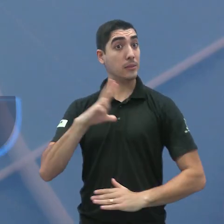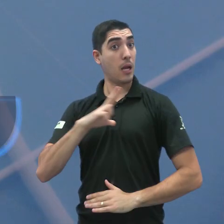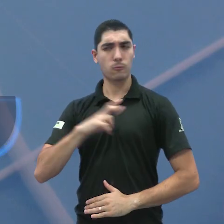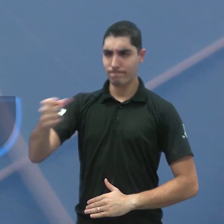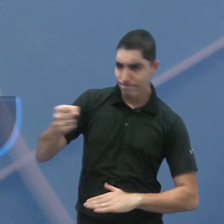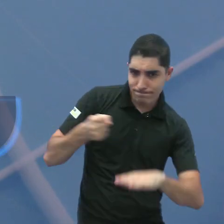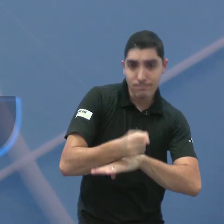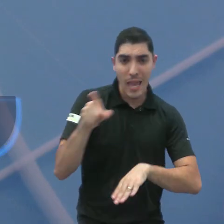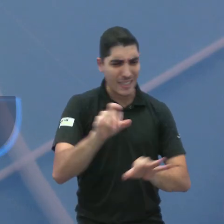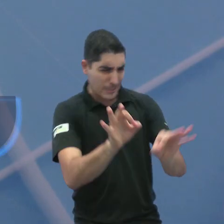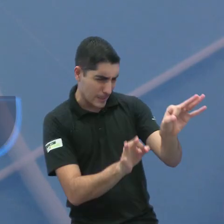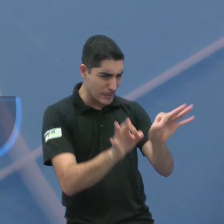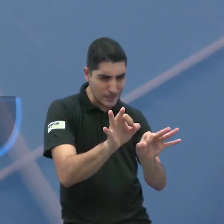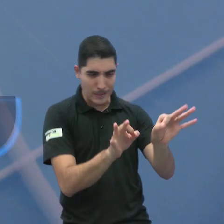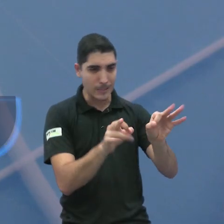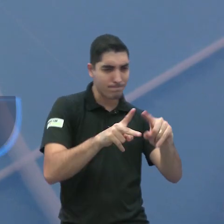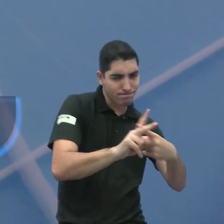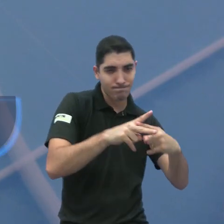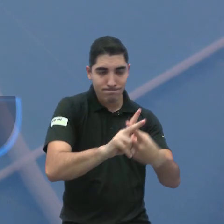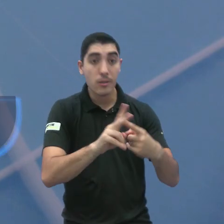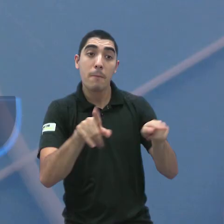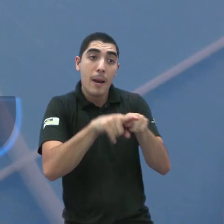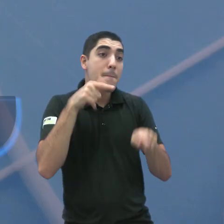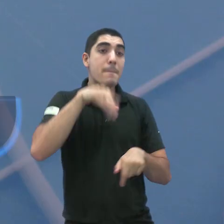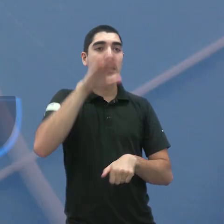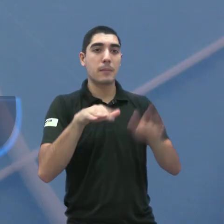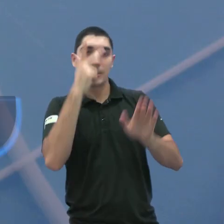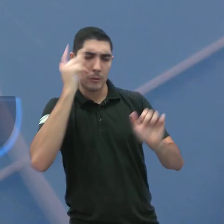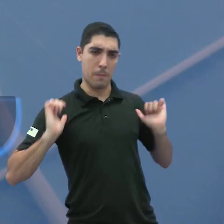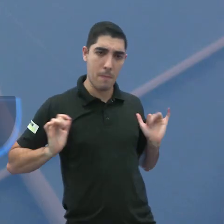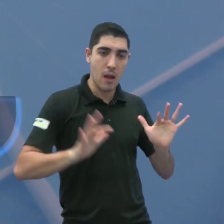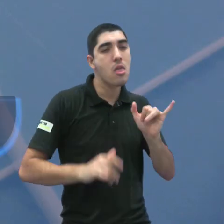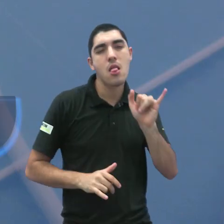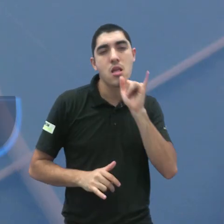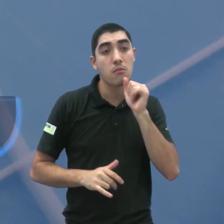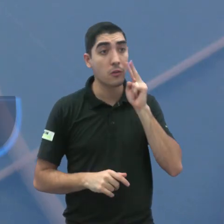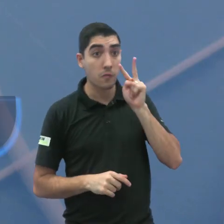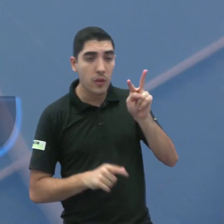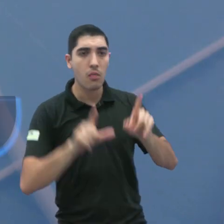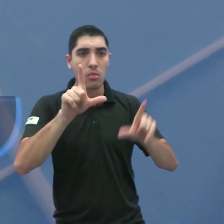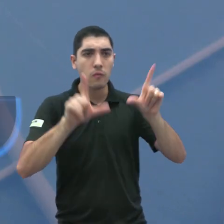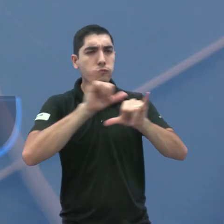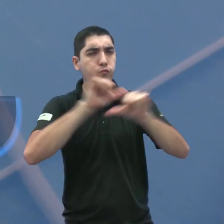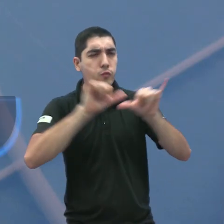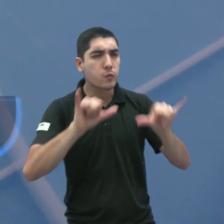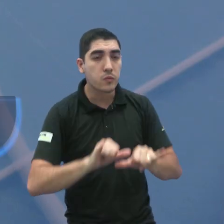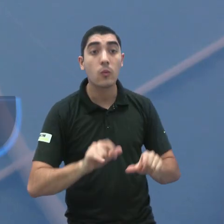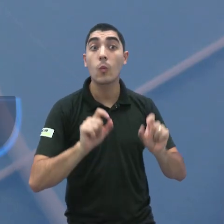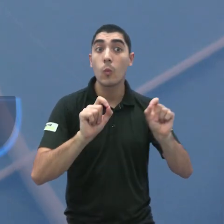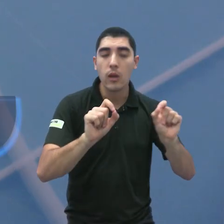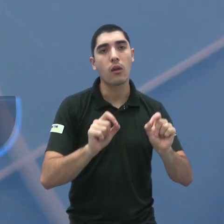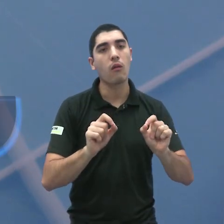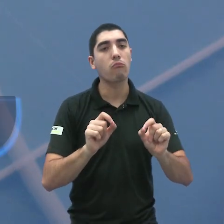de transporte de passageiros, né? A gente tem visto aí ultimamente no noticiário mais e mais notícias